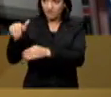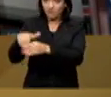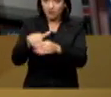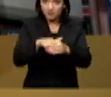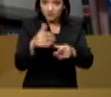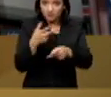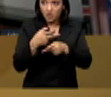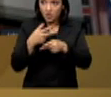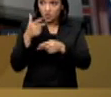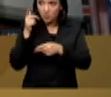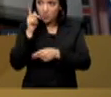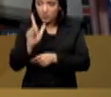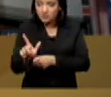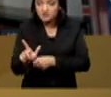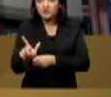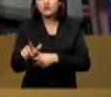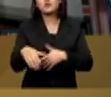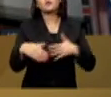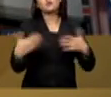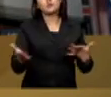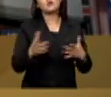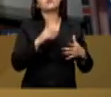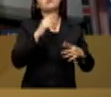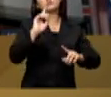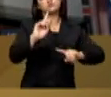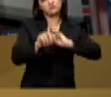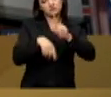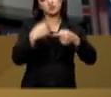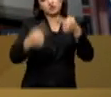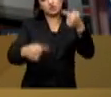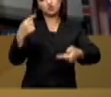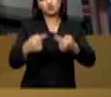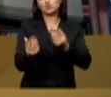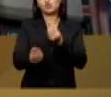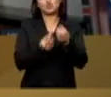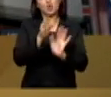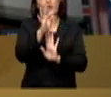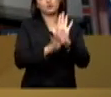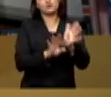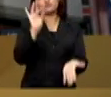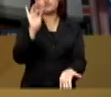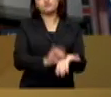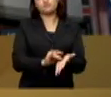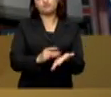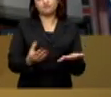a posição que eu trouxe. Se não, é desnecessário começarmos a discutir aqui